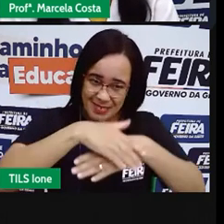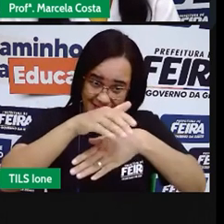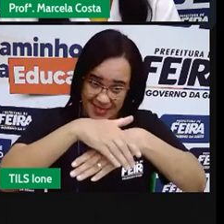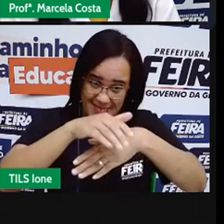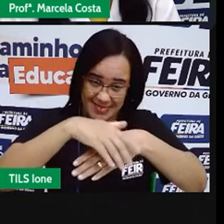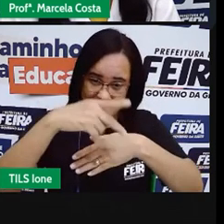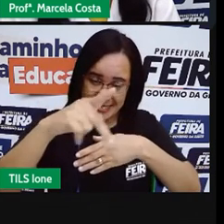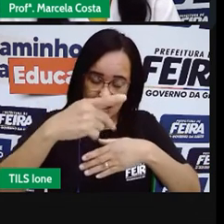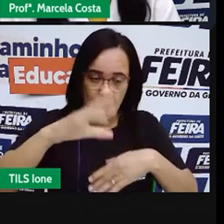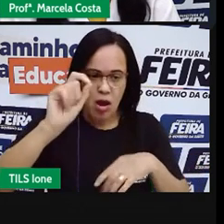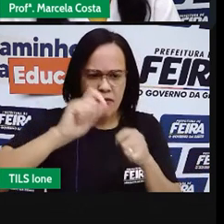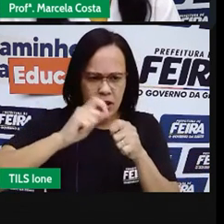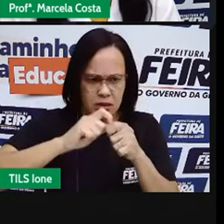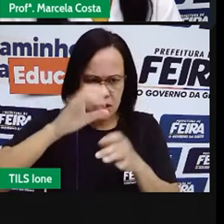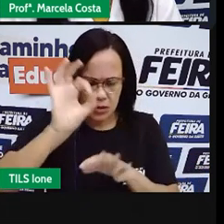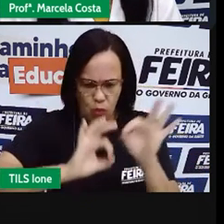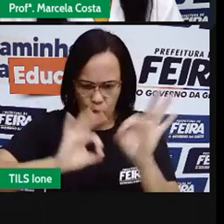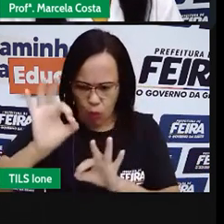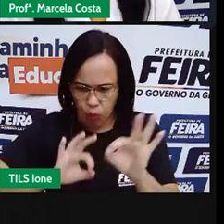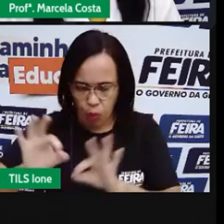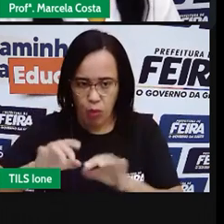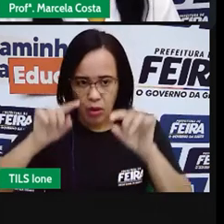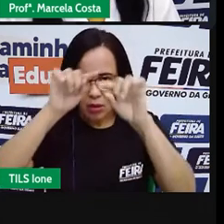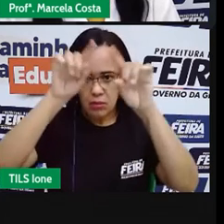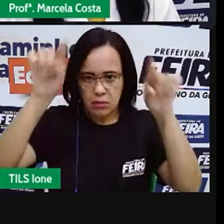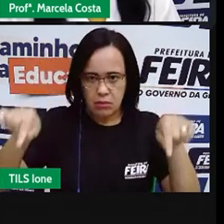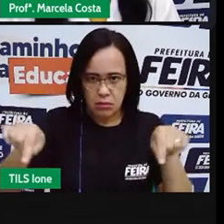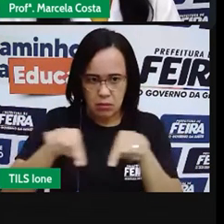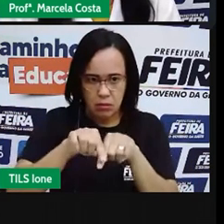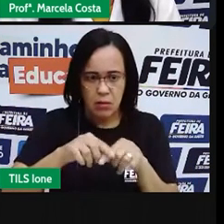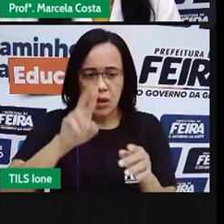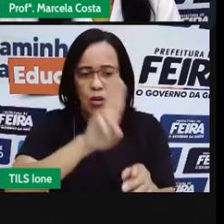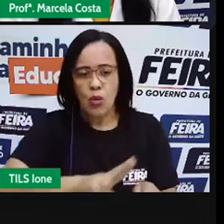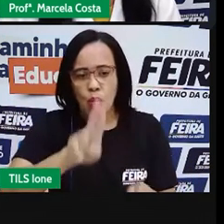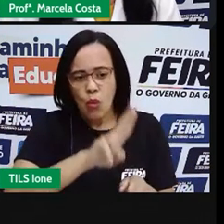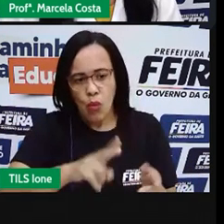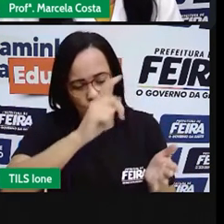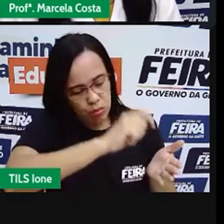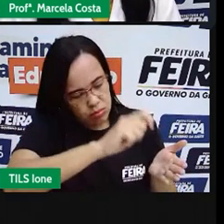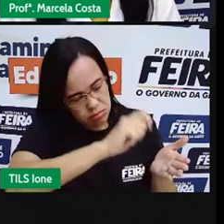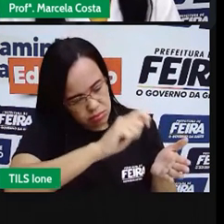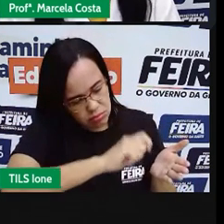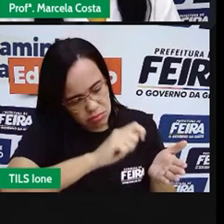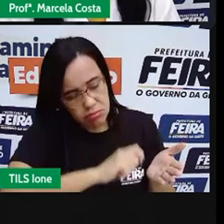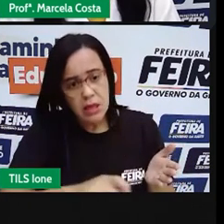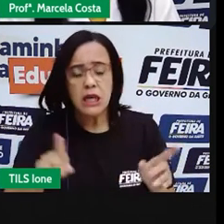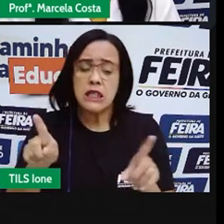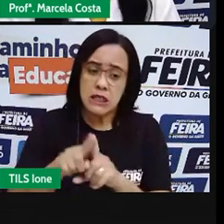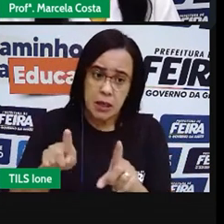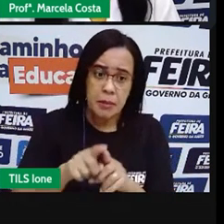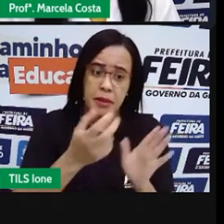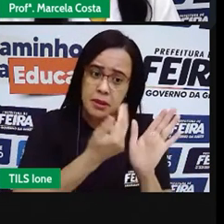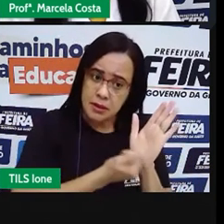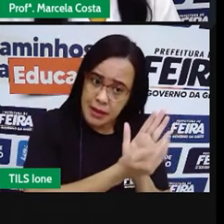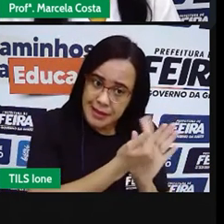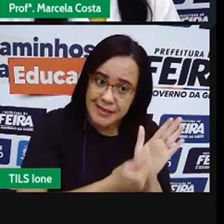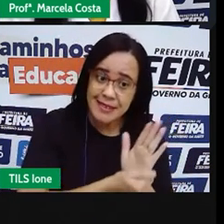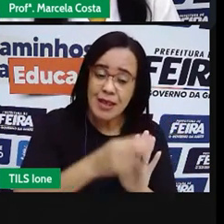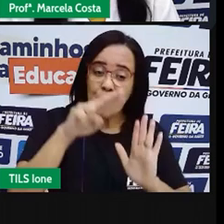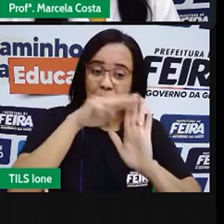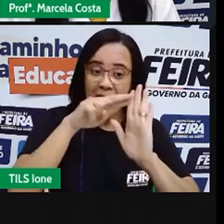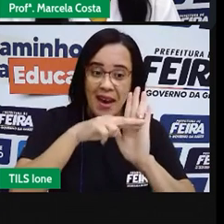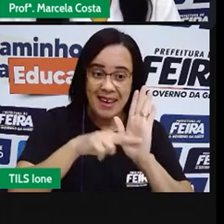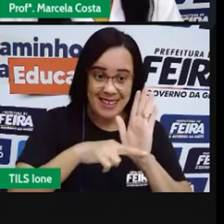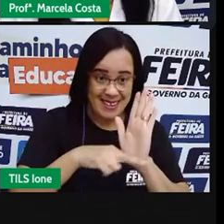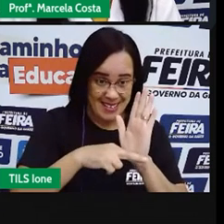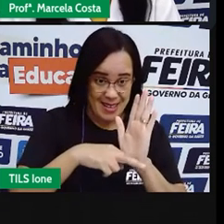1 E aí bebê o reino e como